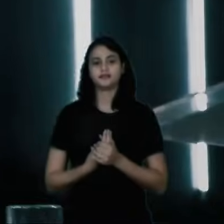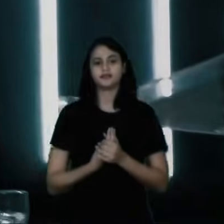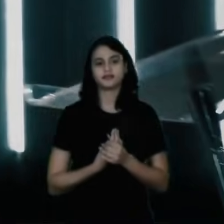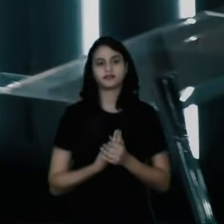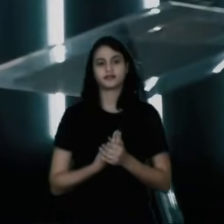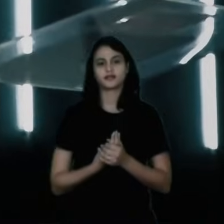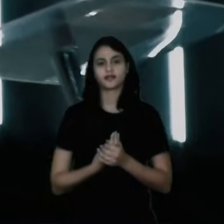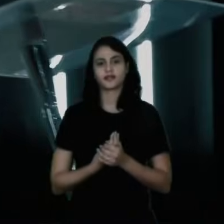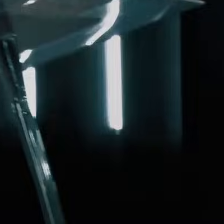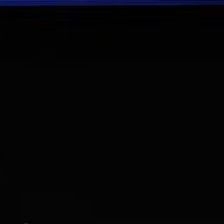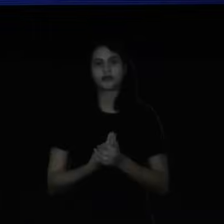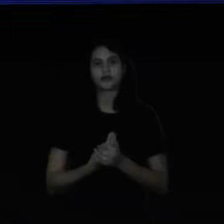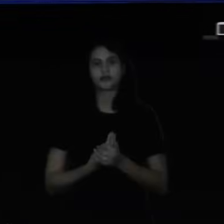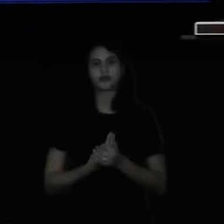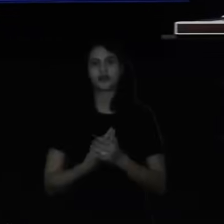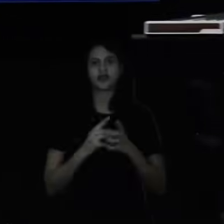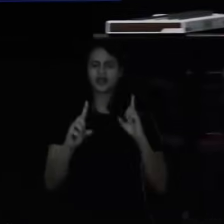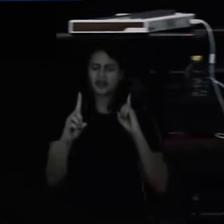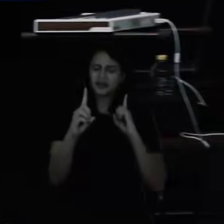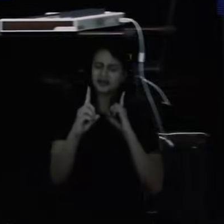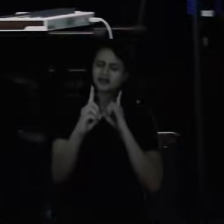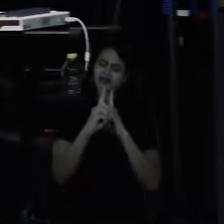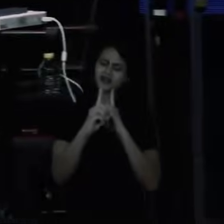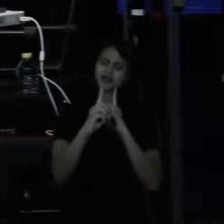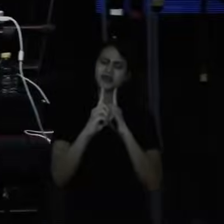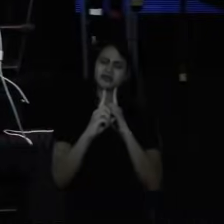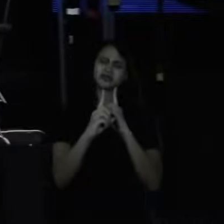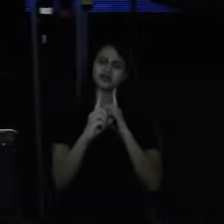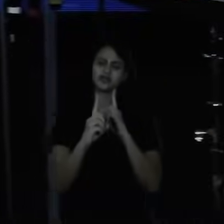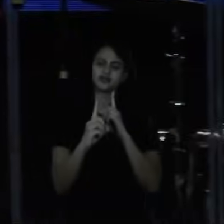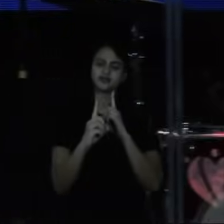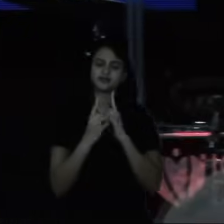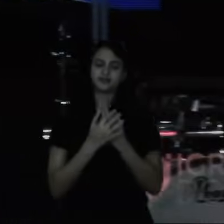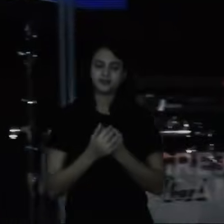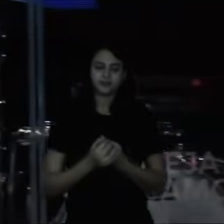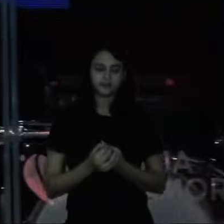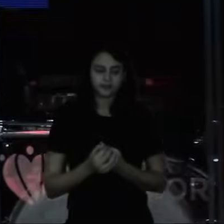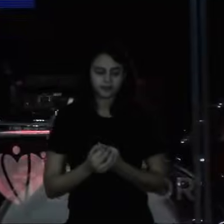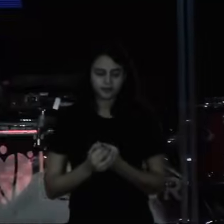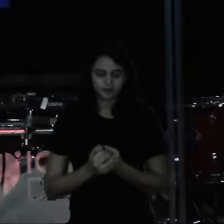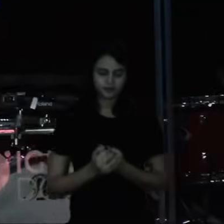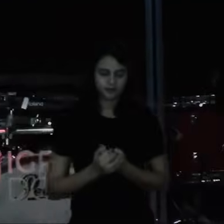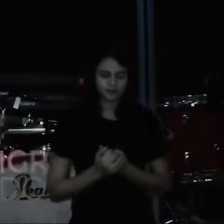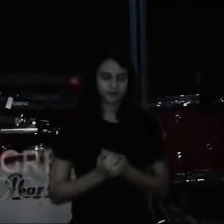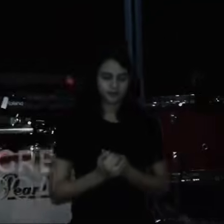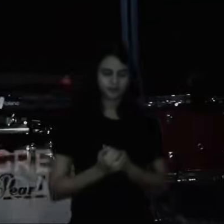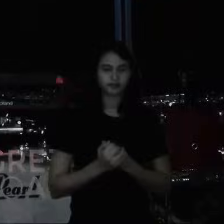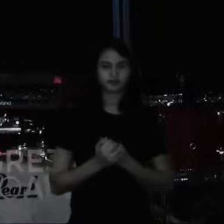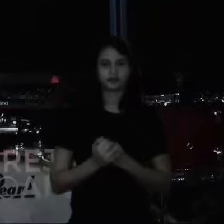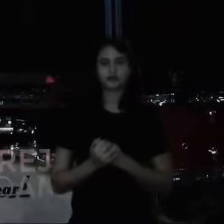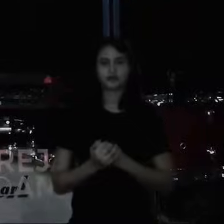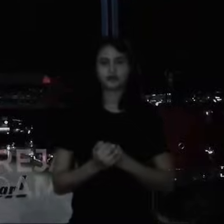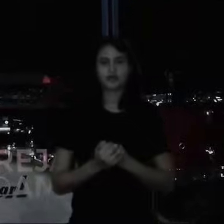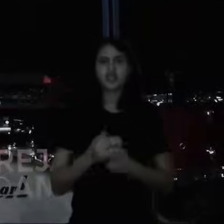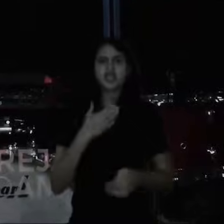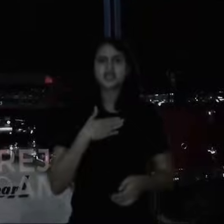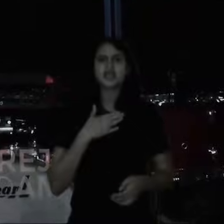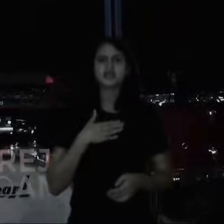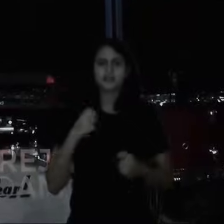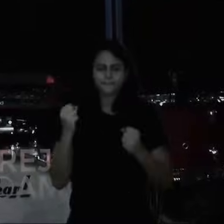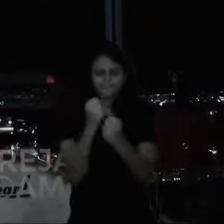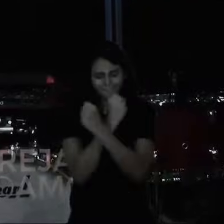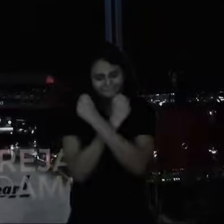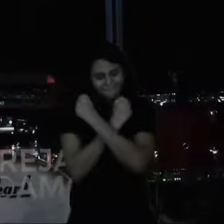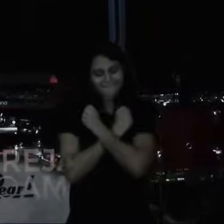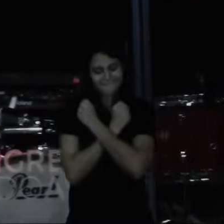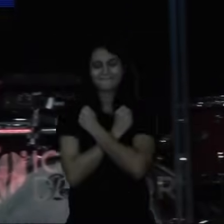É encontrar. Aí eu quero encontrar essa pessoa. Porque quando encontrar, eu vou agarrar.